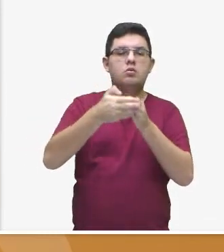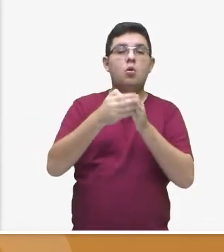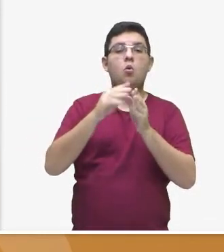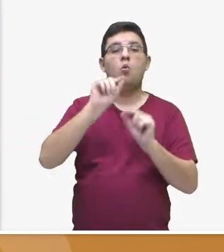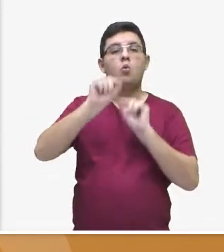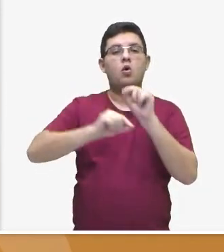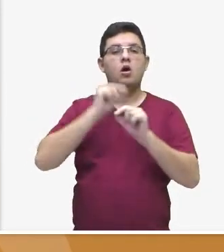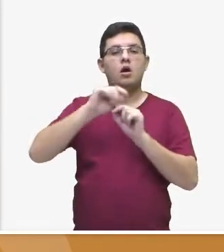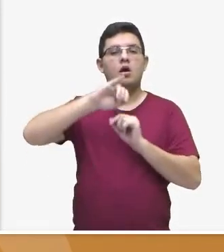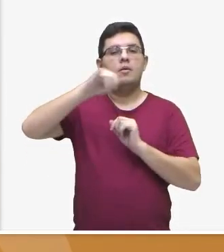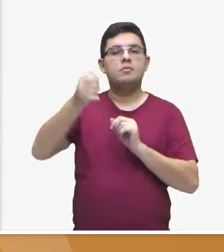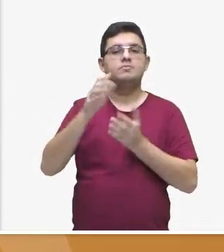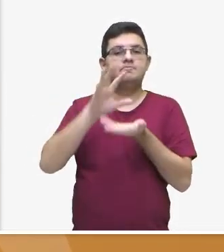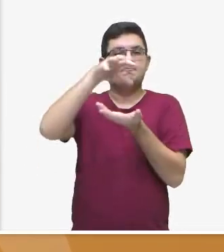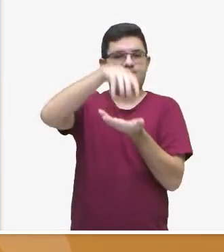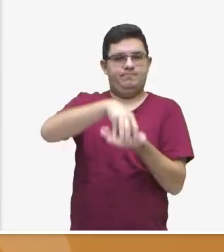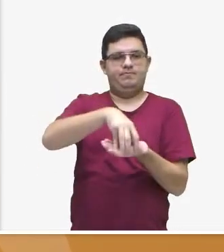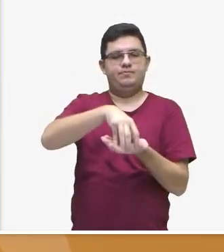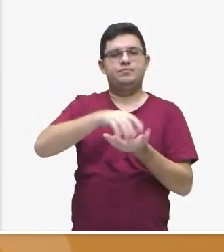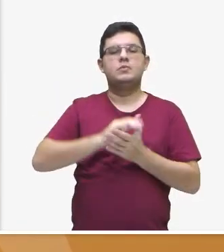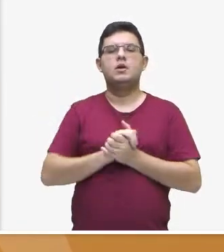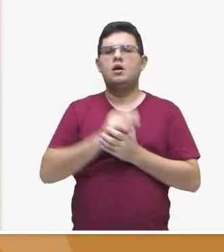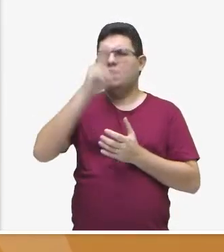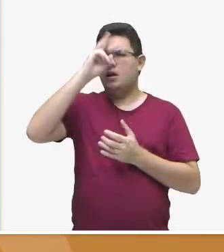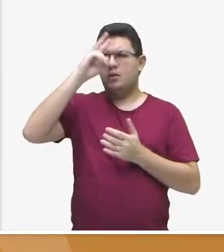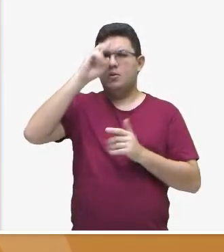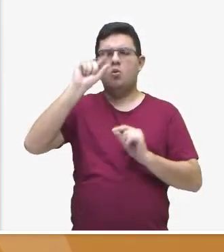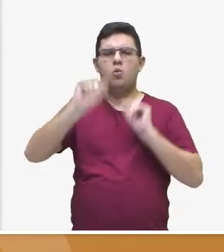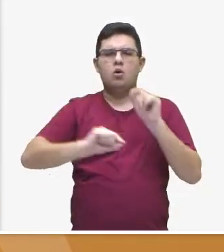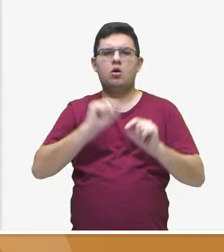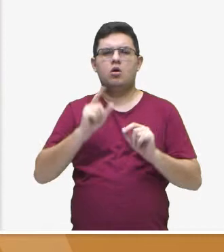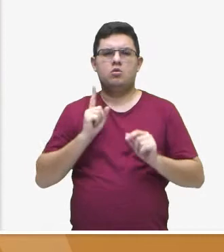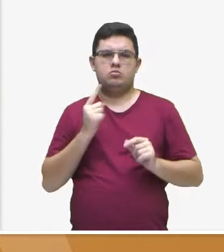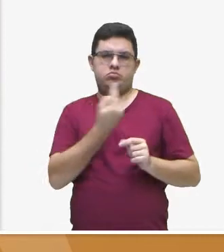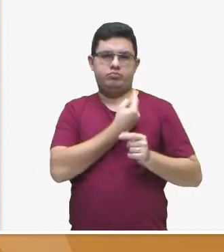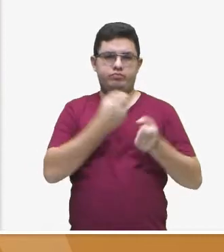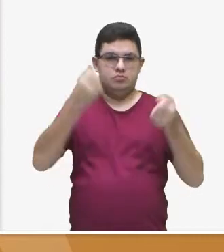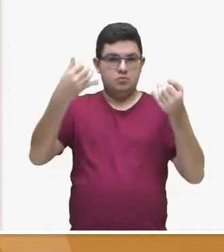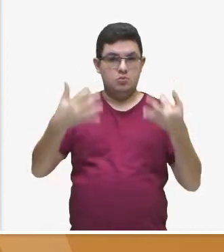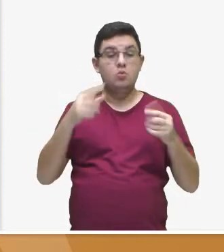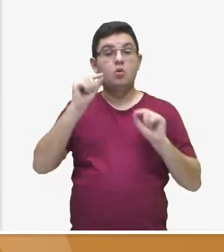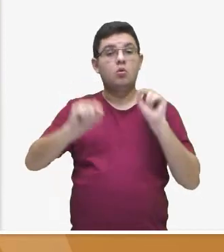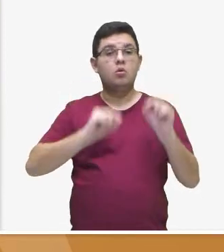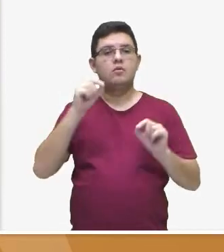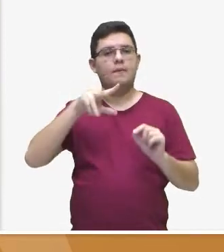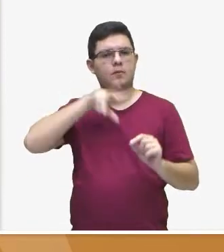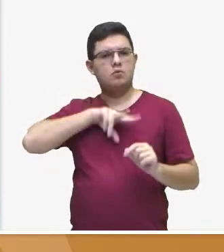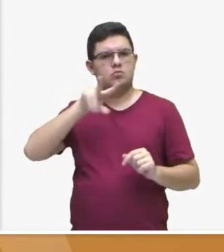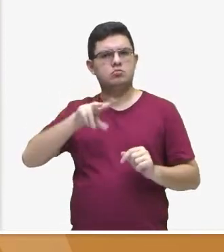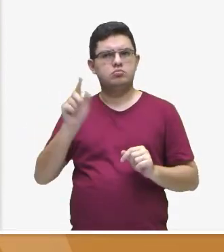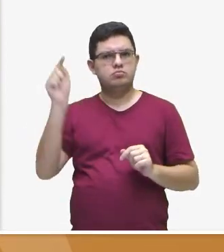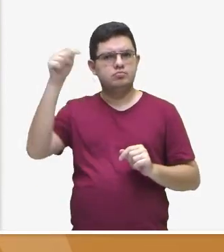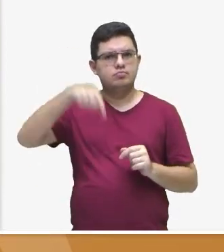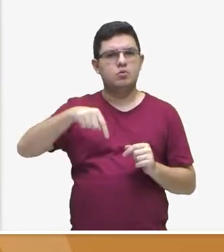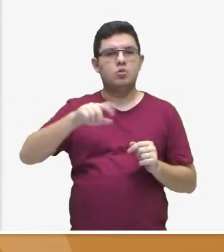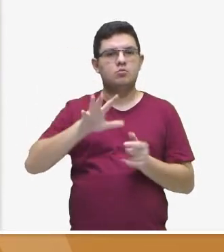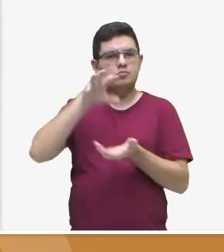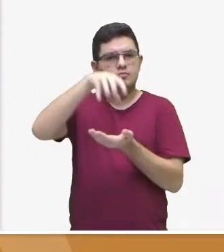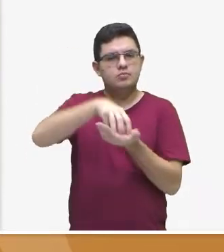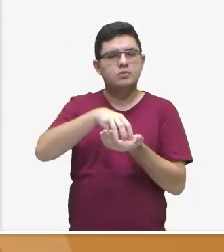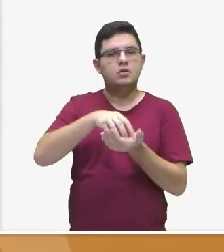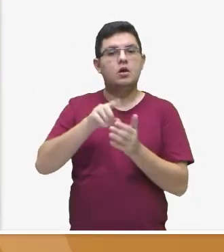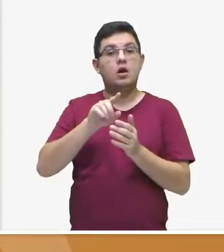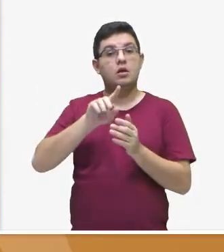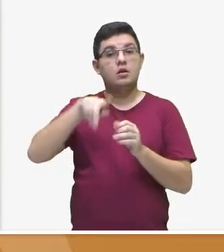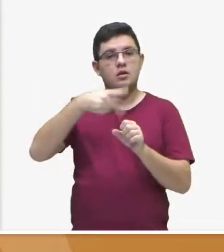lembram que nós falamos que os portugueses vieram aqui, tomaram posse do território e foram embora, né? Foram para as